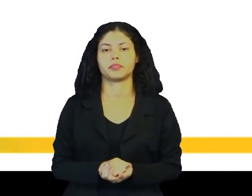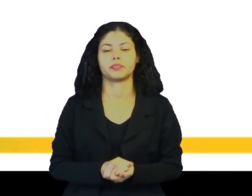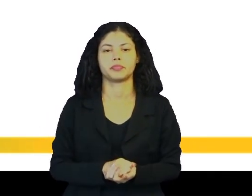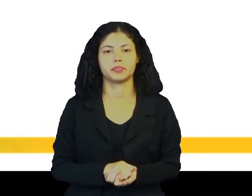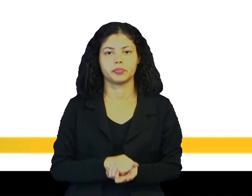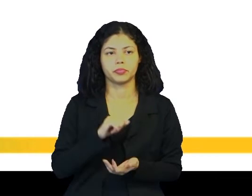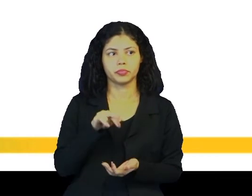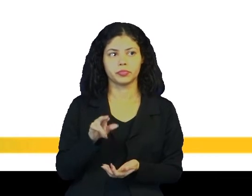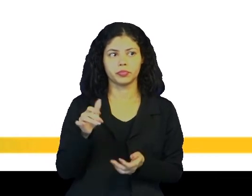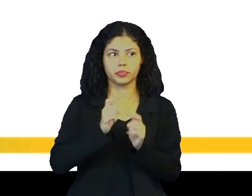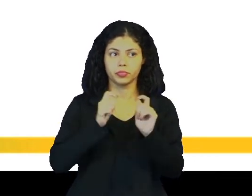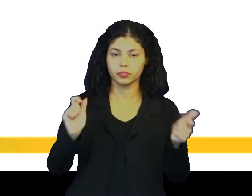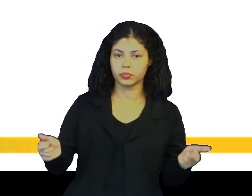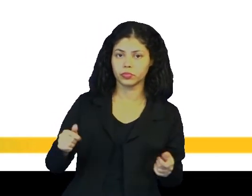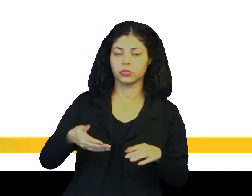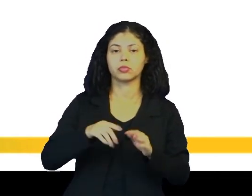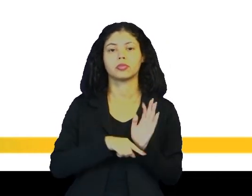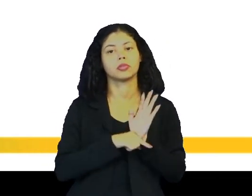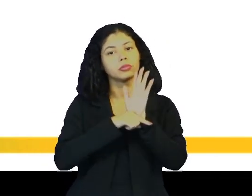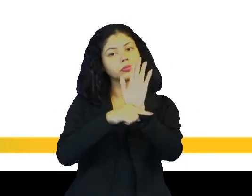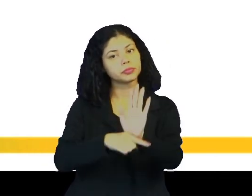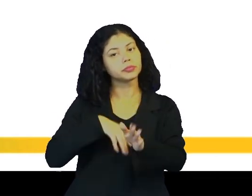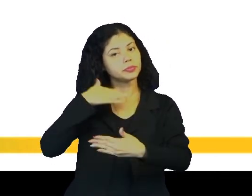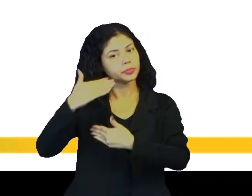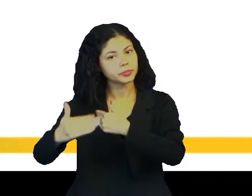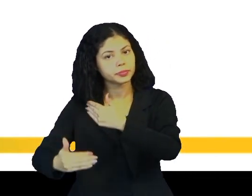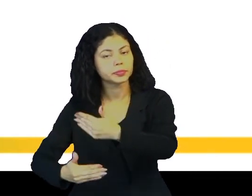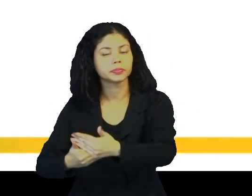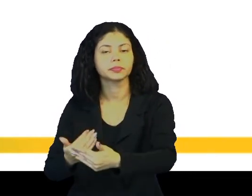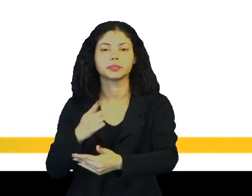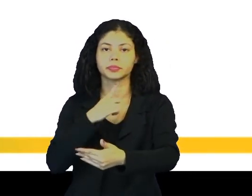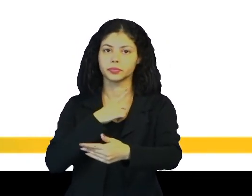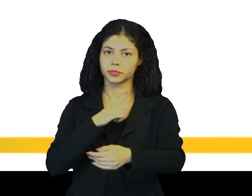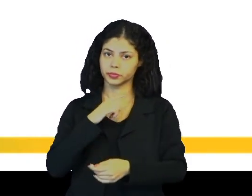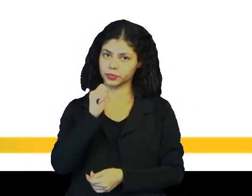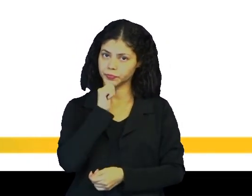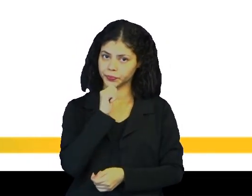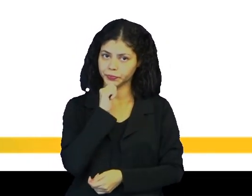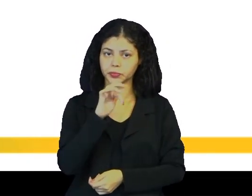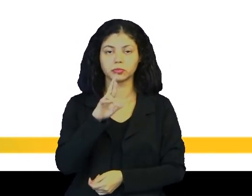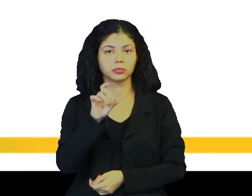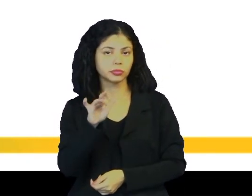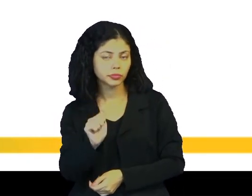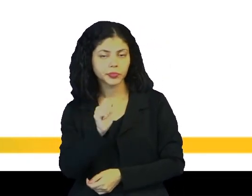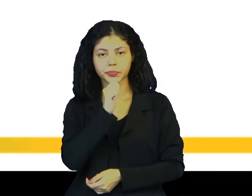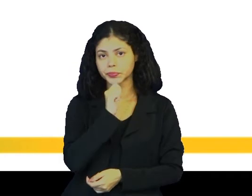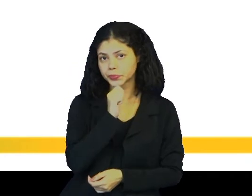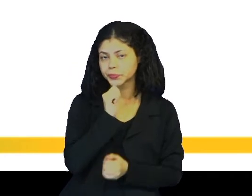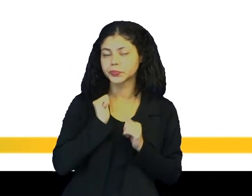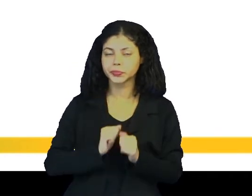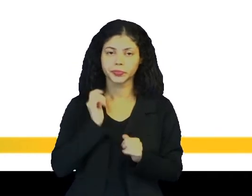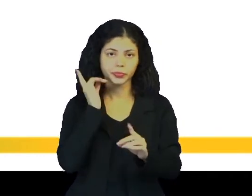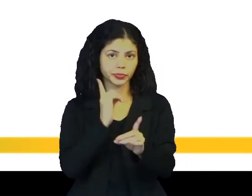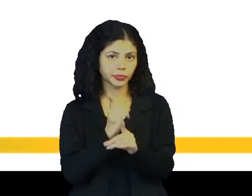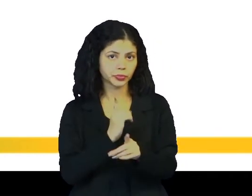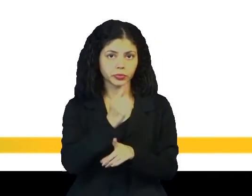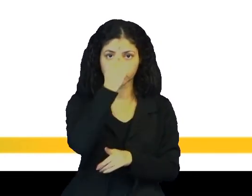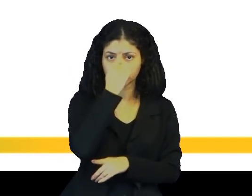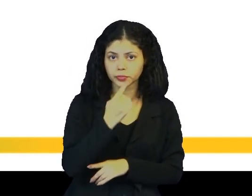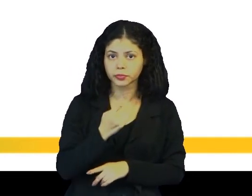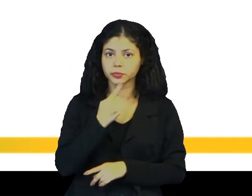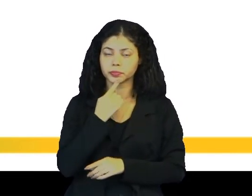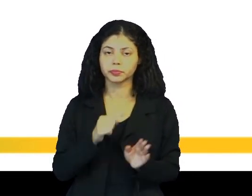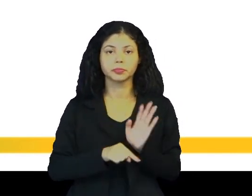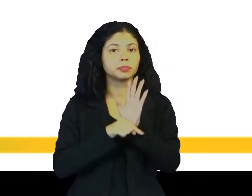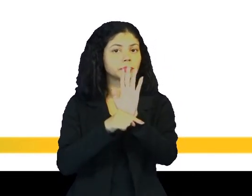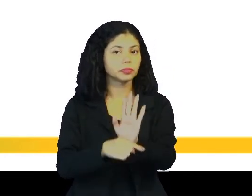Megaro micênico foi o grande modelo de evolução do artesanato em cerâmica, onde podemos encontrar figuras decorativas